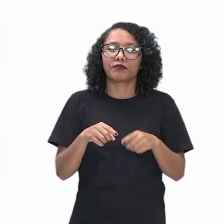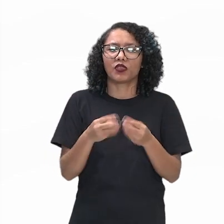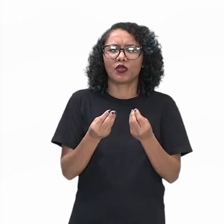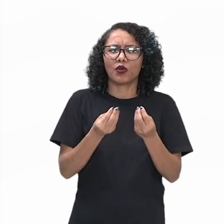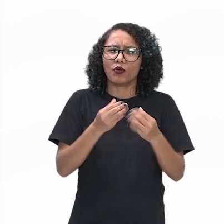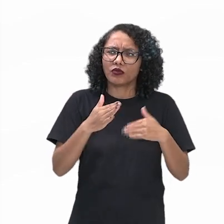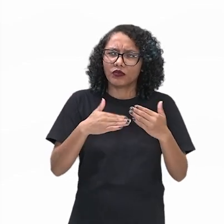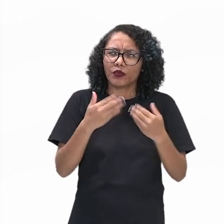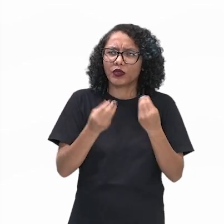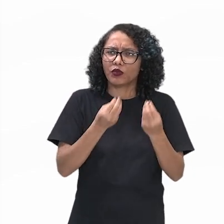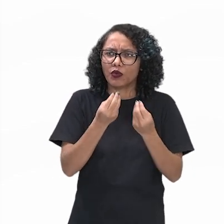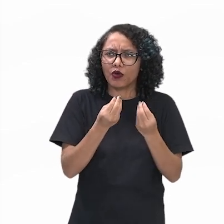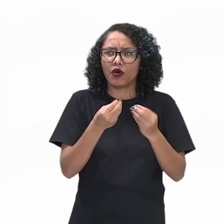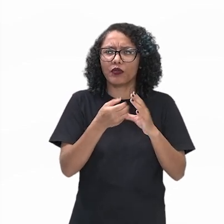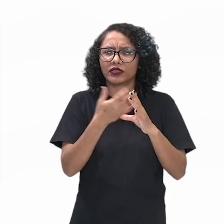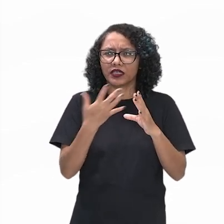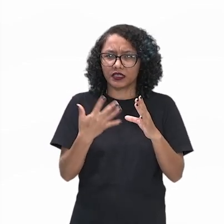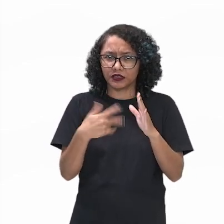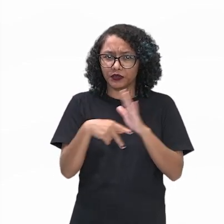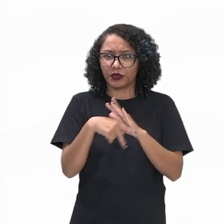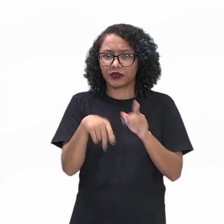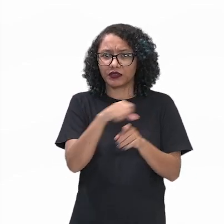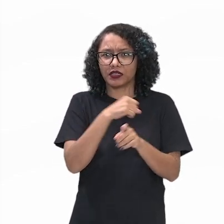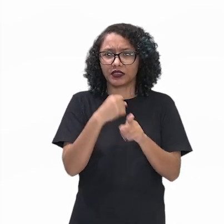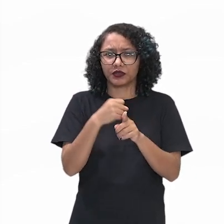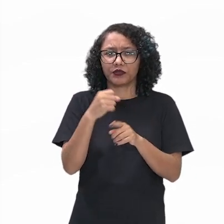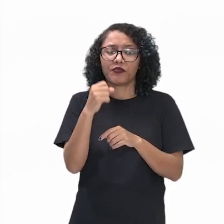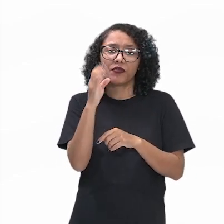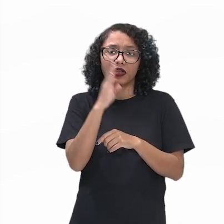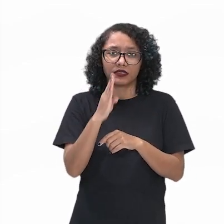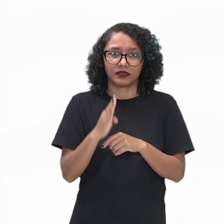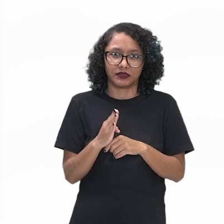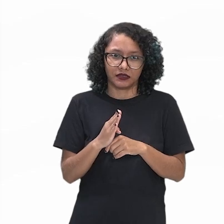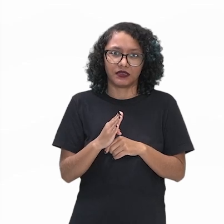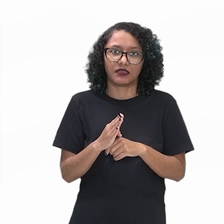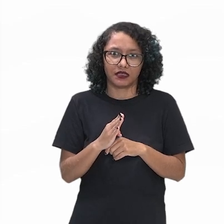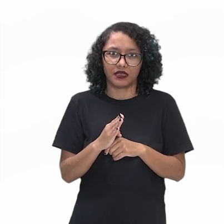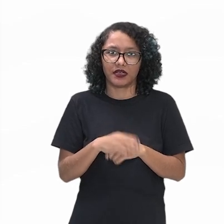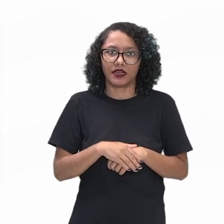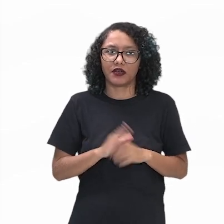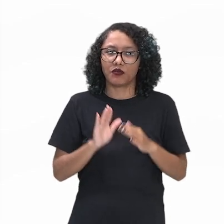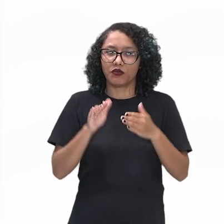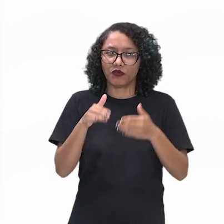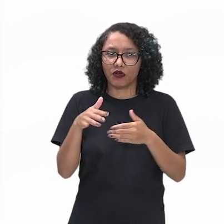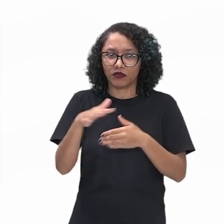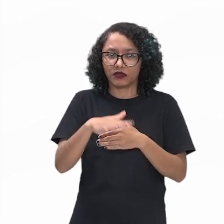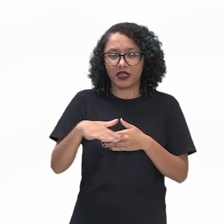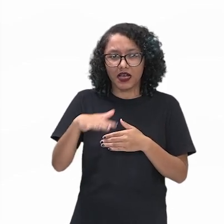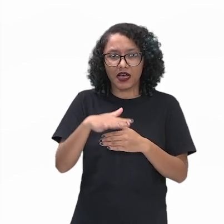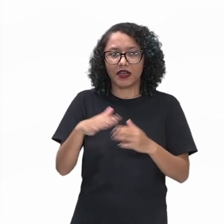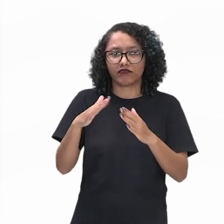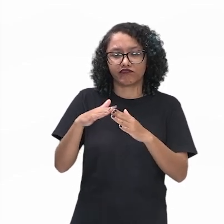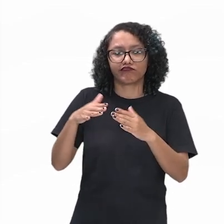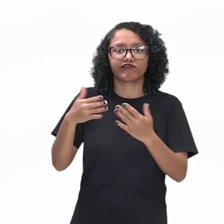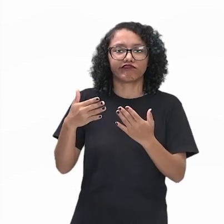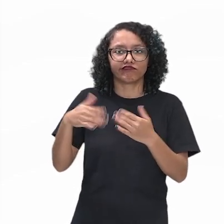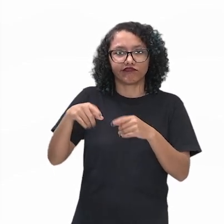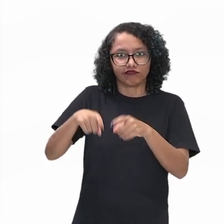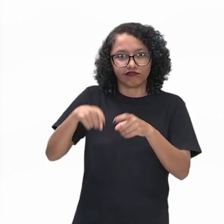patriarcal, formação e características da sociedade brasileira constituída a partir dos